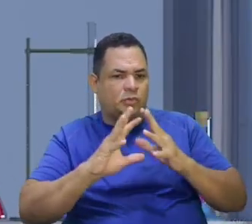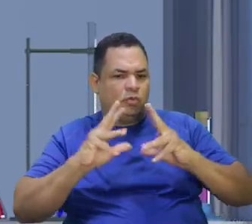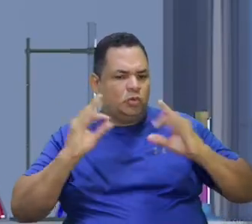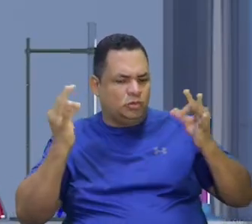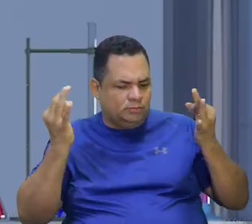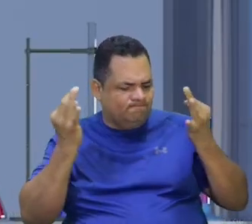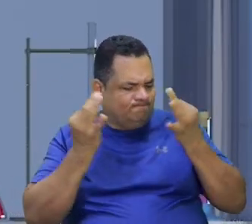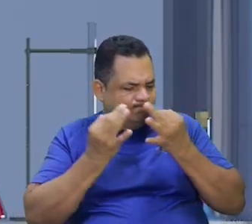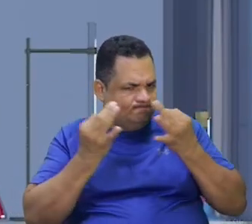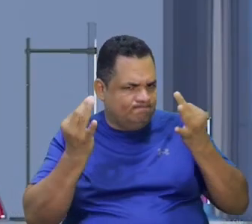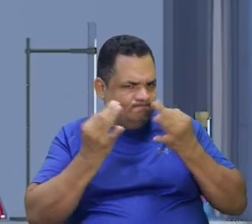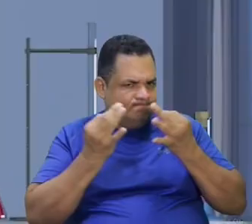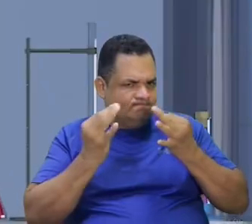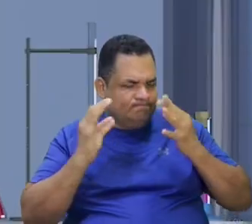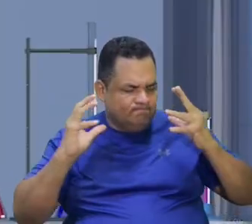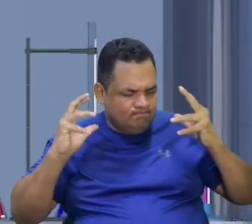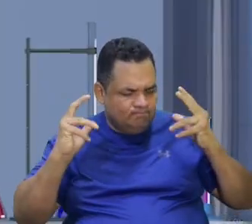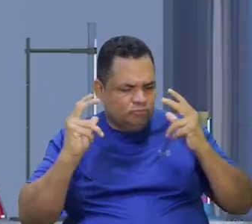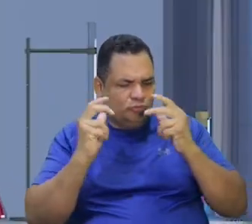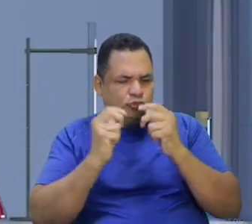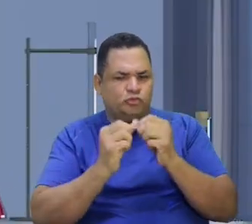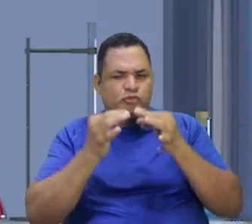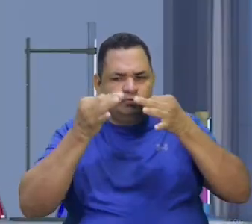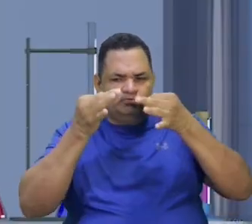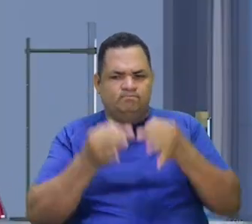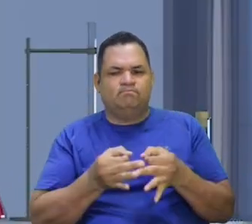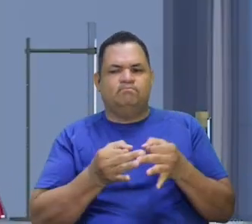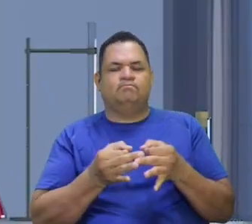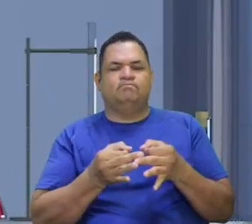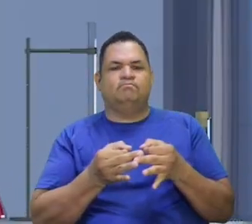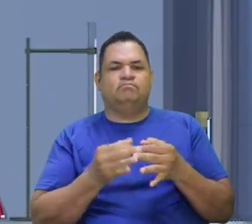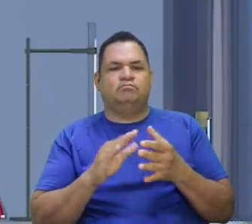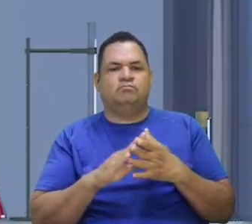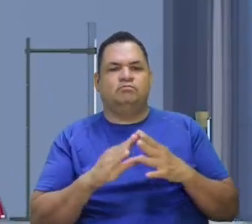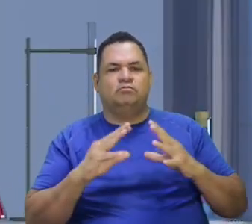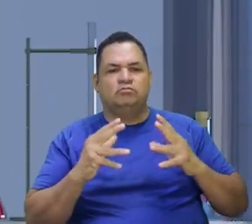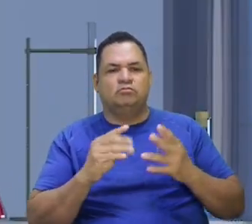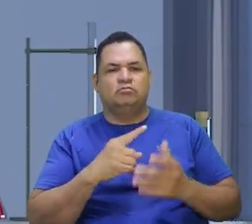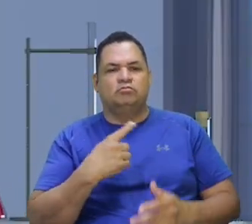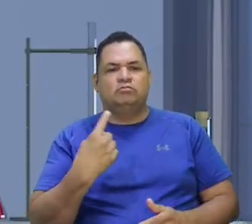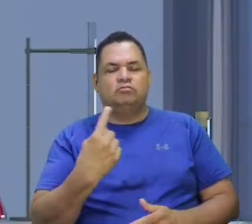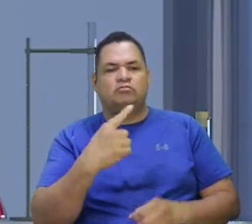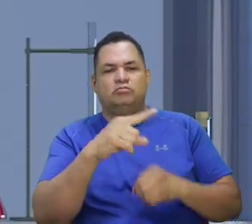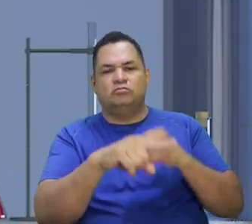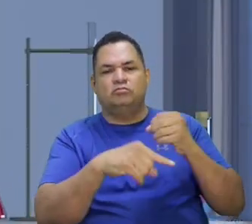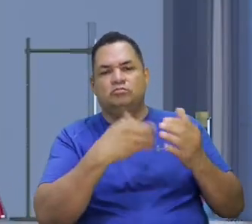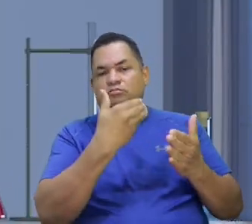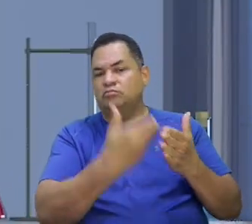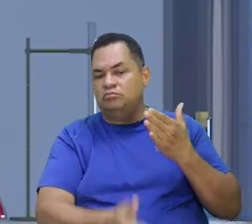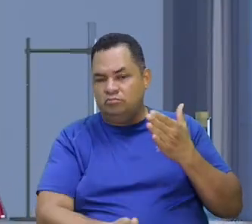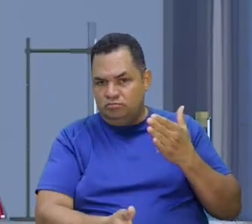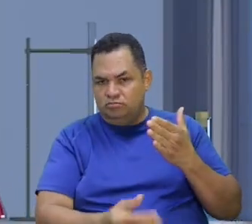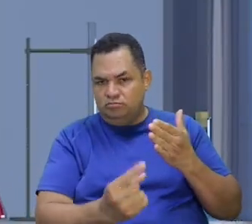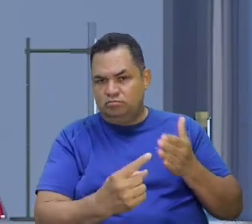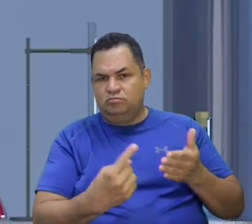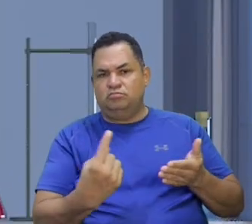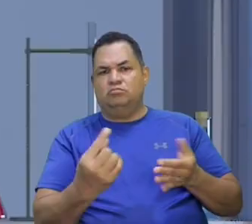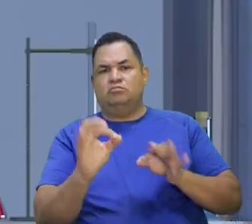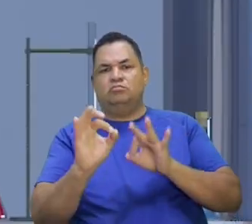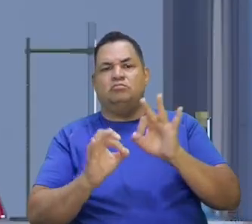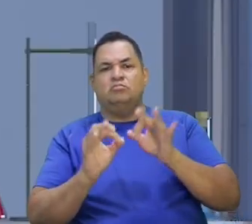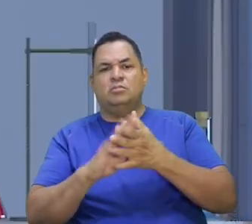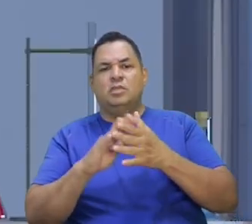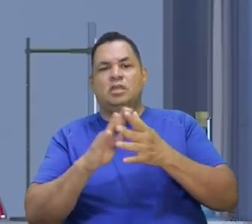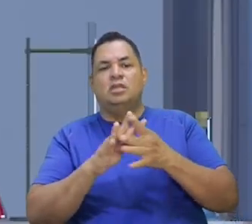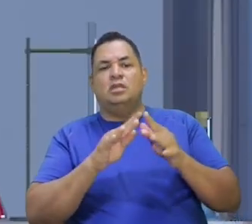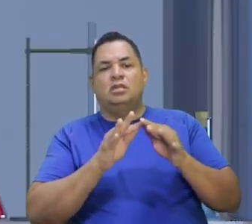perfeito. Tudo é perfeito. Quando a gente está falando de átomos que perdem, nós temos já lá na